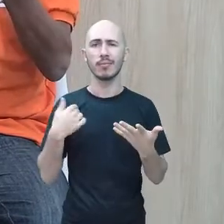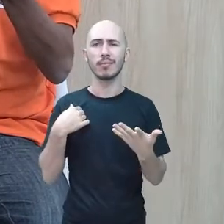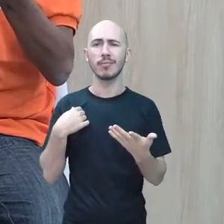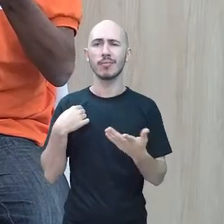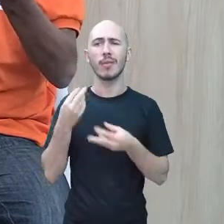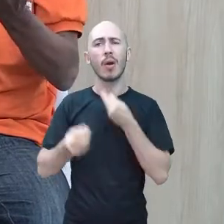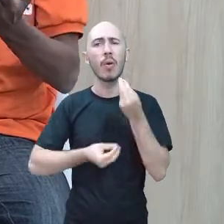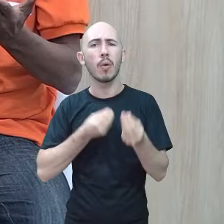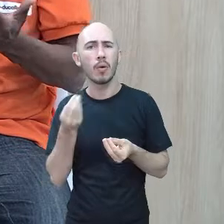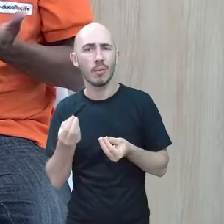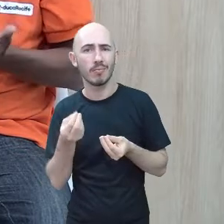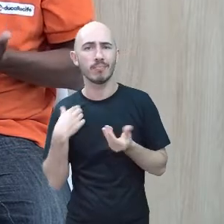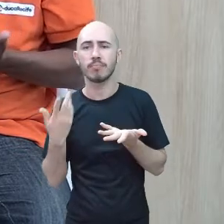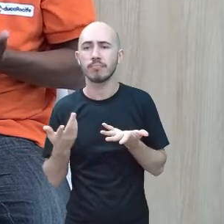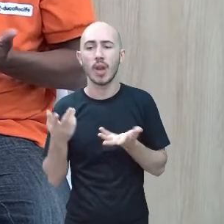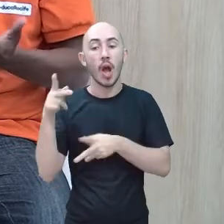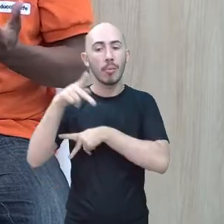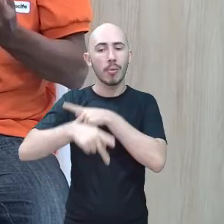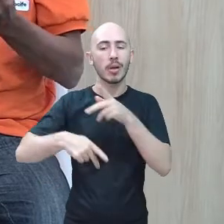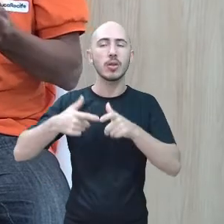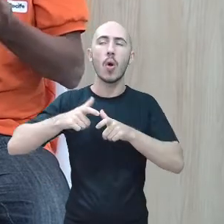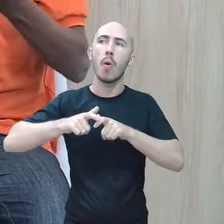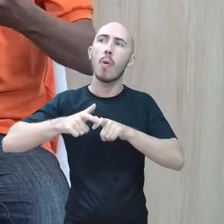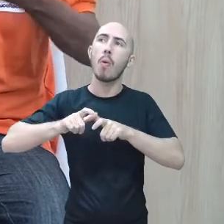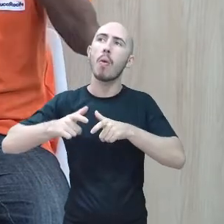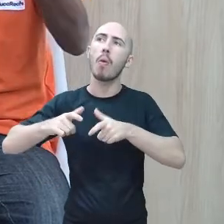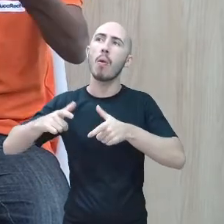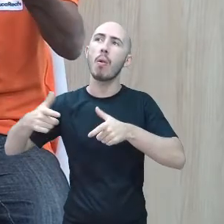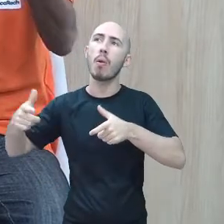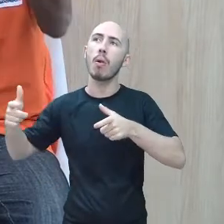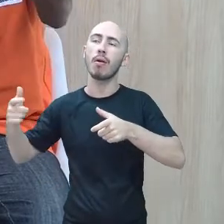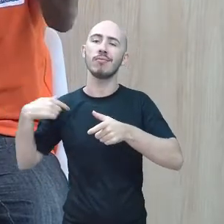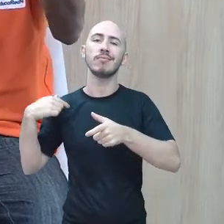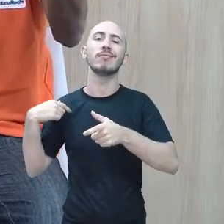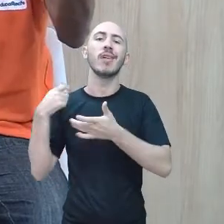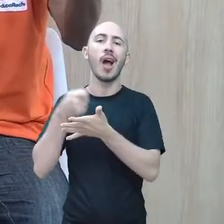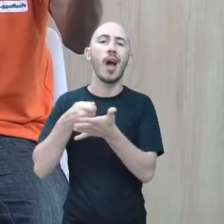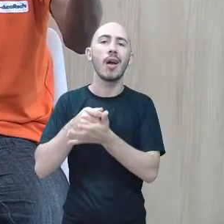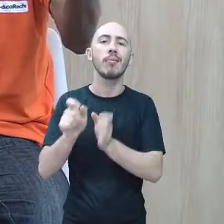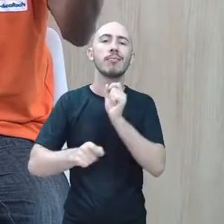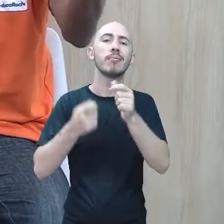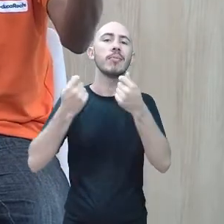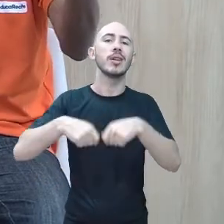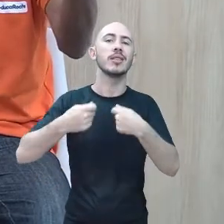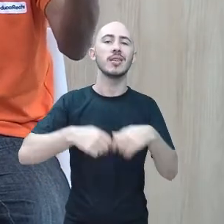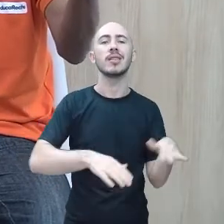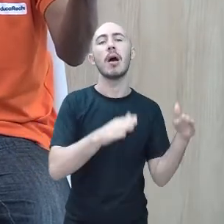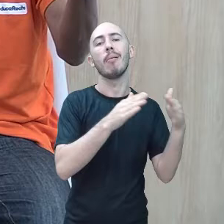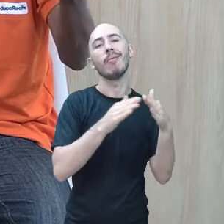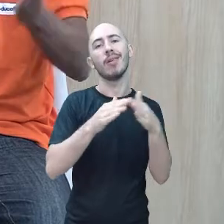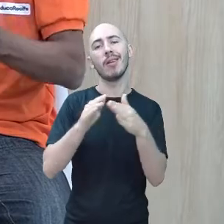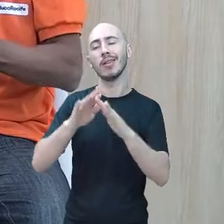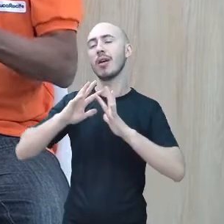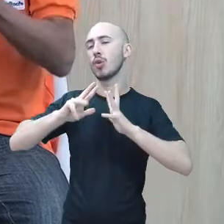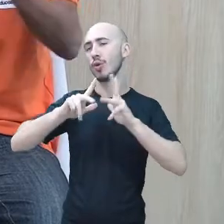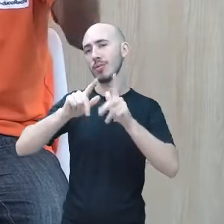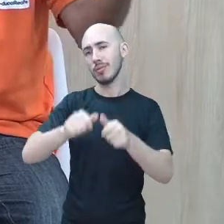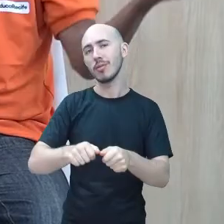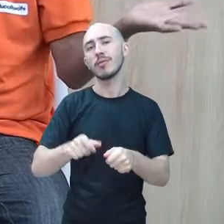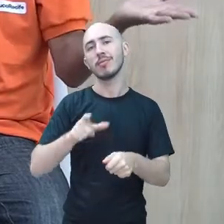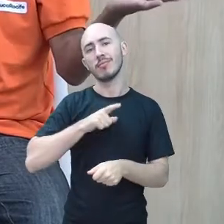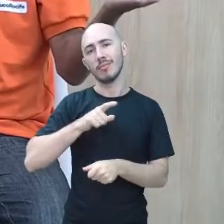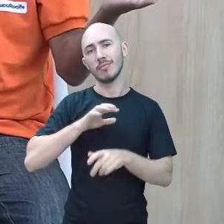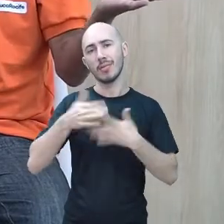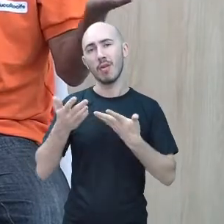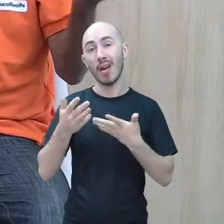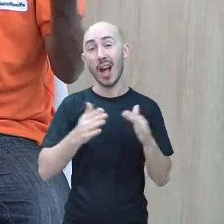assim. O aumento da população exige mais moradia, que é um direito de todos. Moradia é um direito de todos. E não dá para fazer